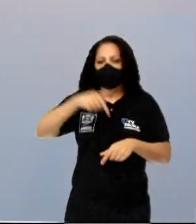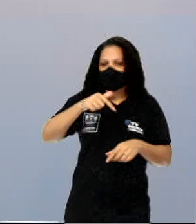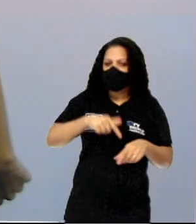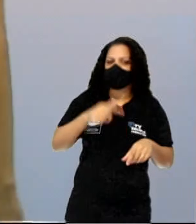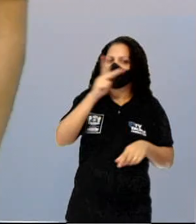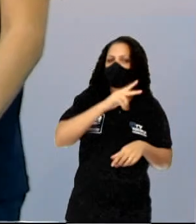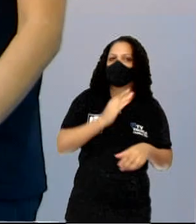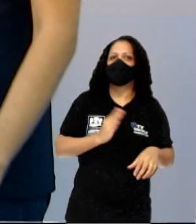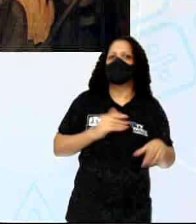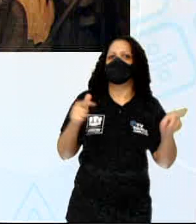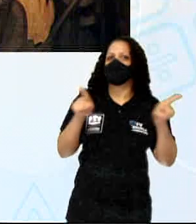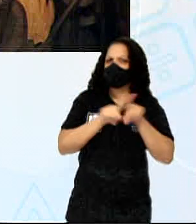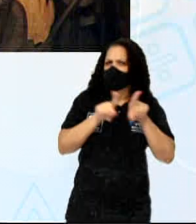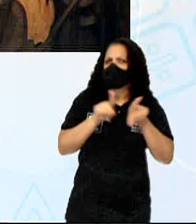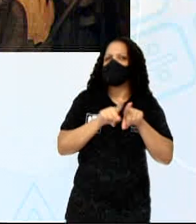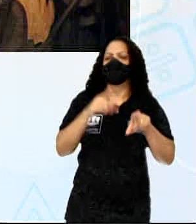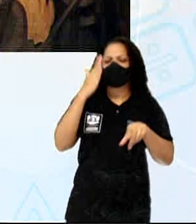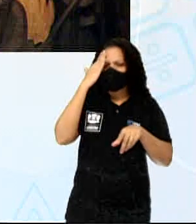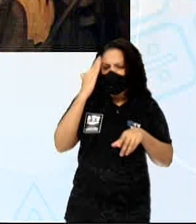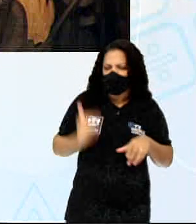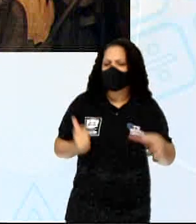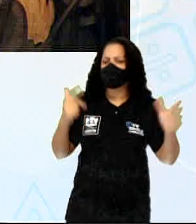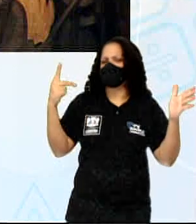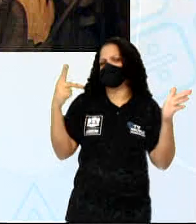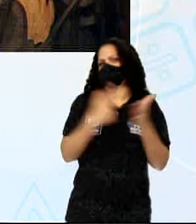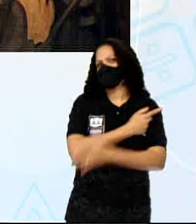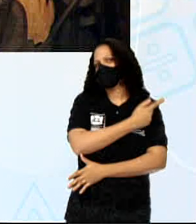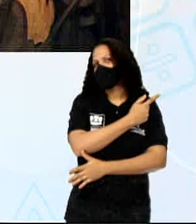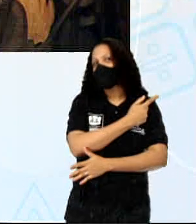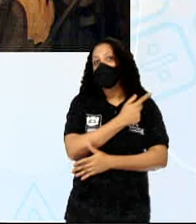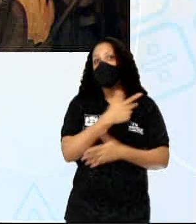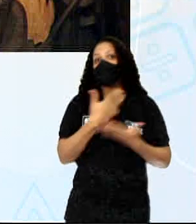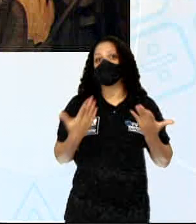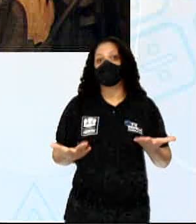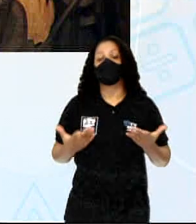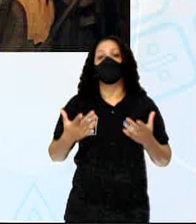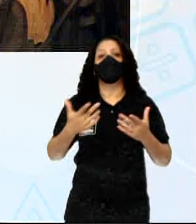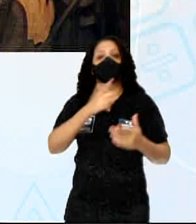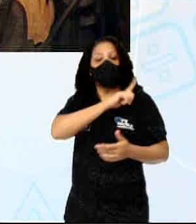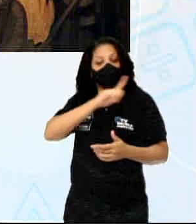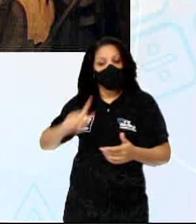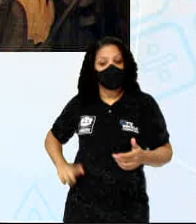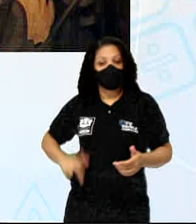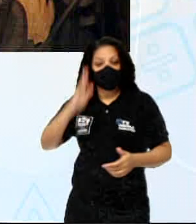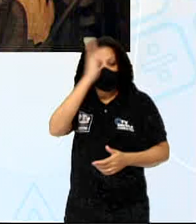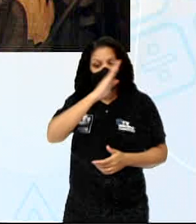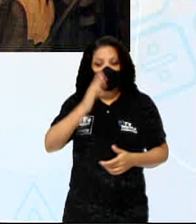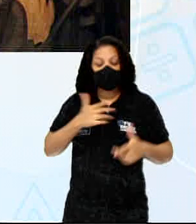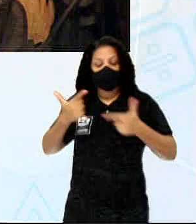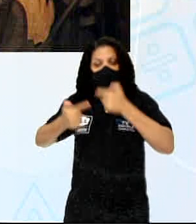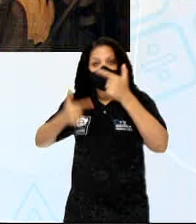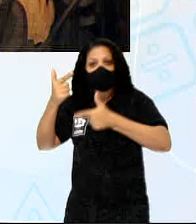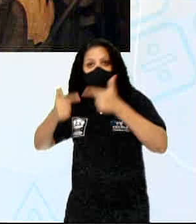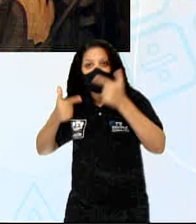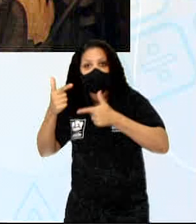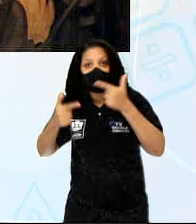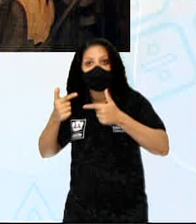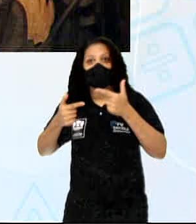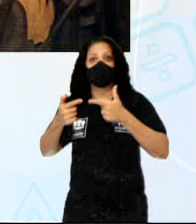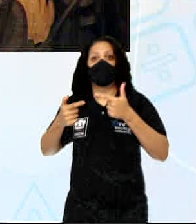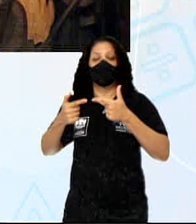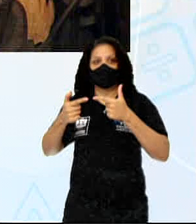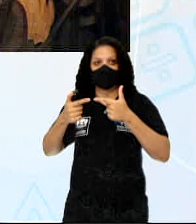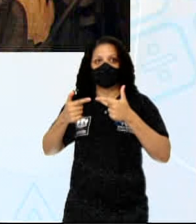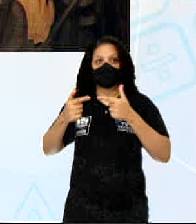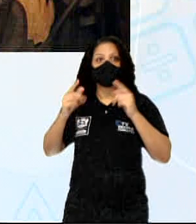então para o slide. Em 1942, o governo do Brasil declarou guerra ao eixo, e em 1944, a Força Expedicionária Brasileira